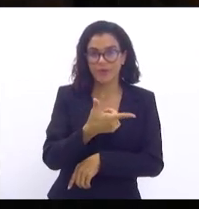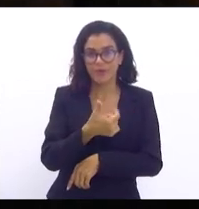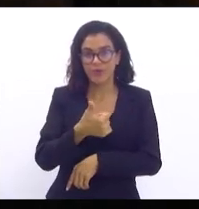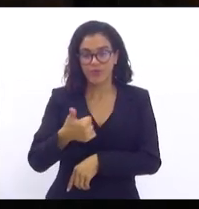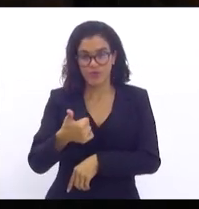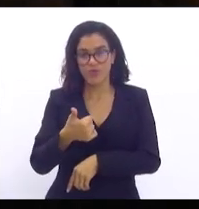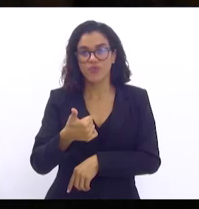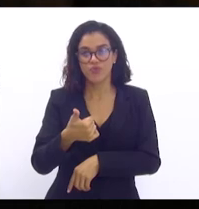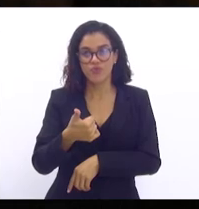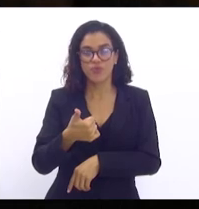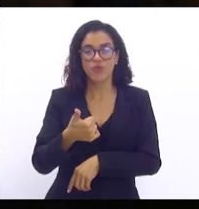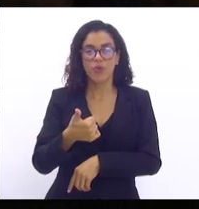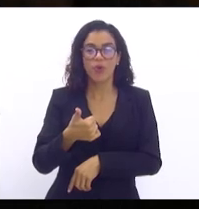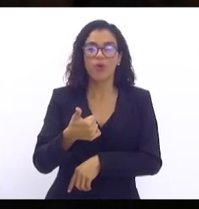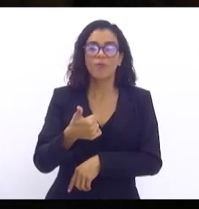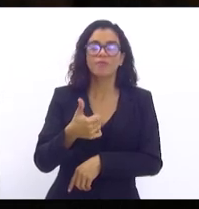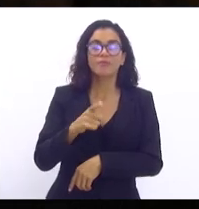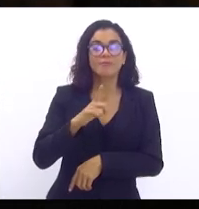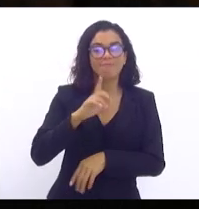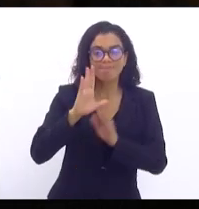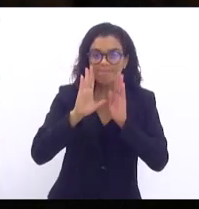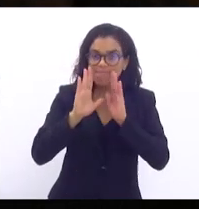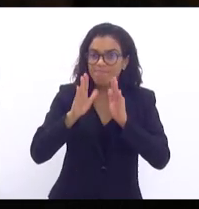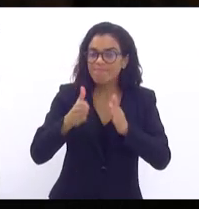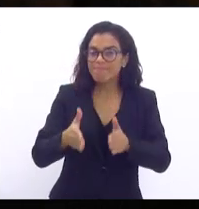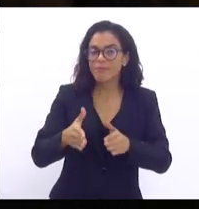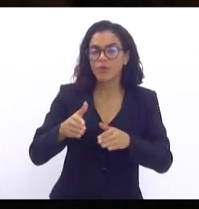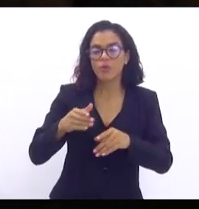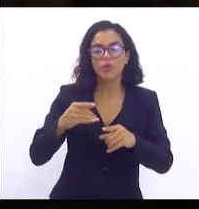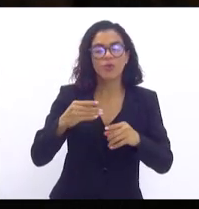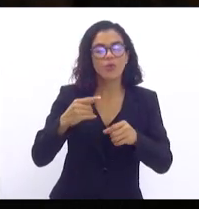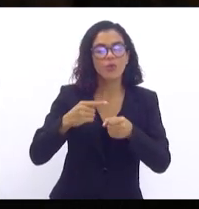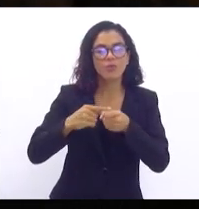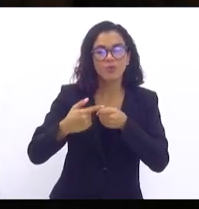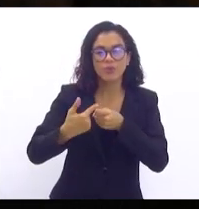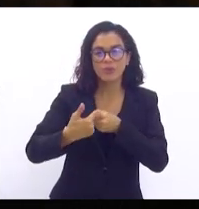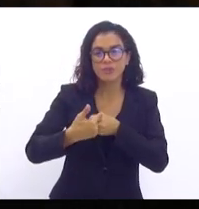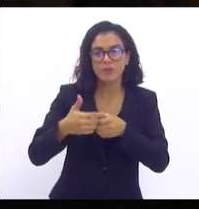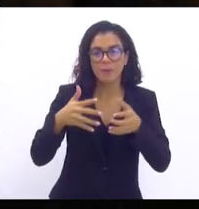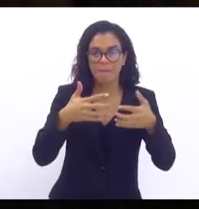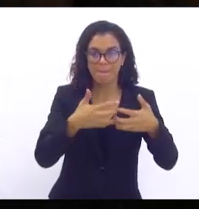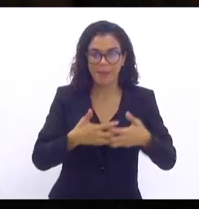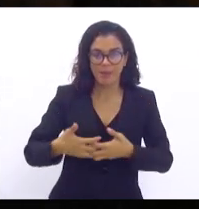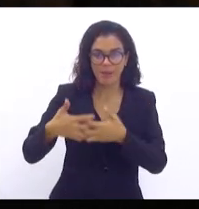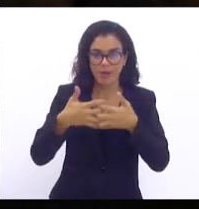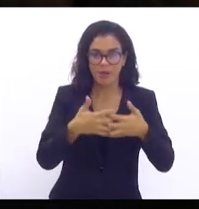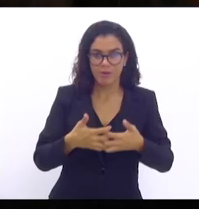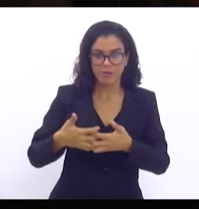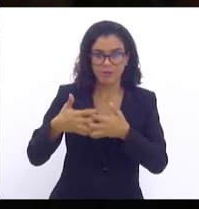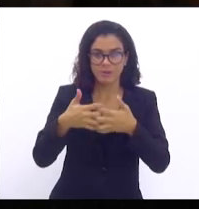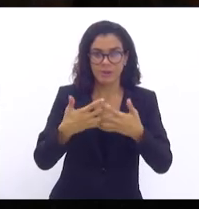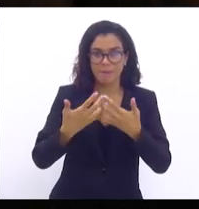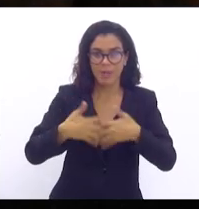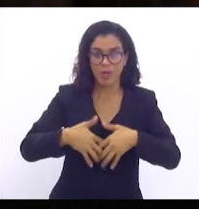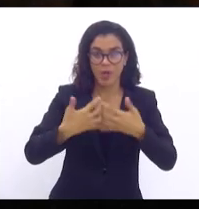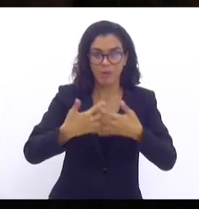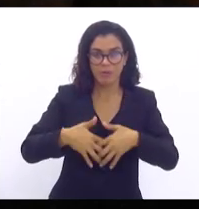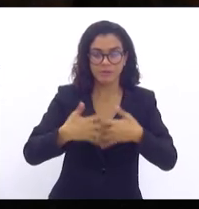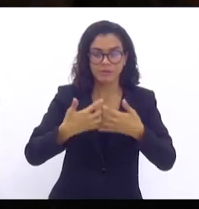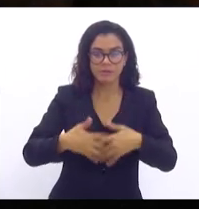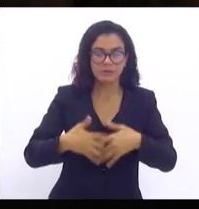2021. Essa de 2021, especificamente no município de Petrópolis, e não na serrana como um